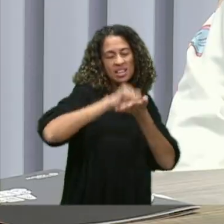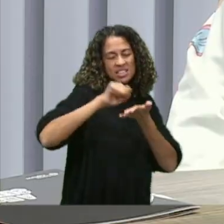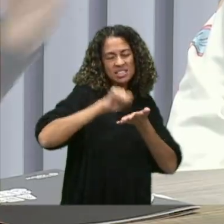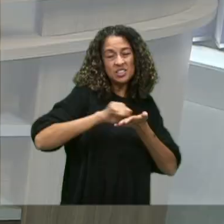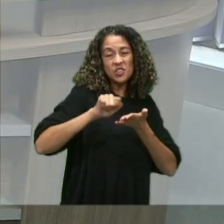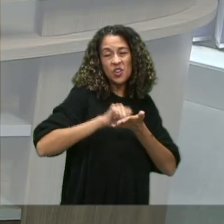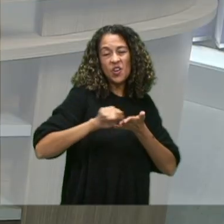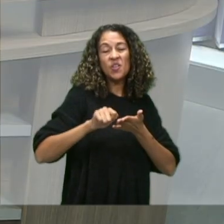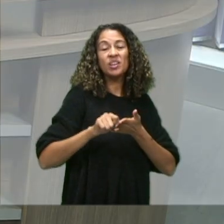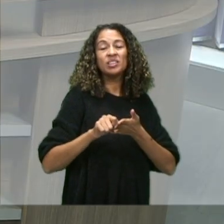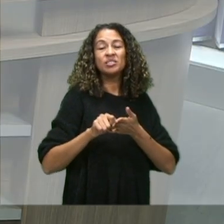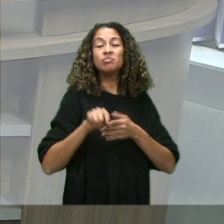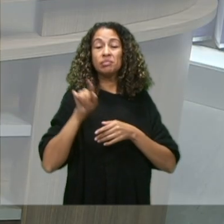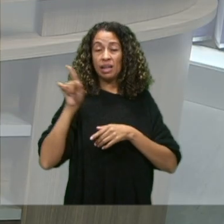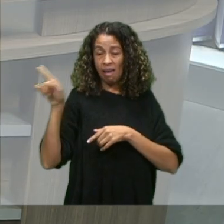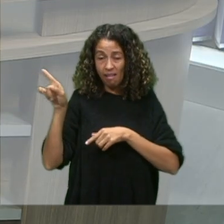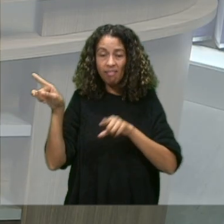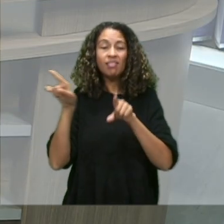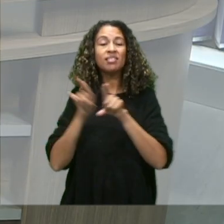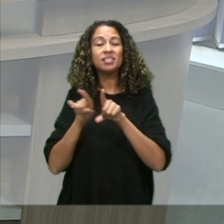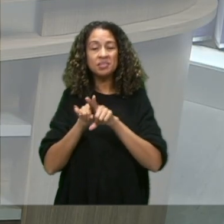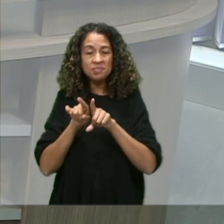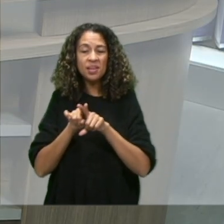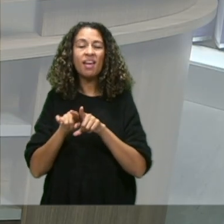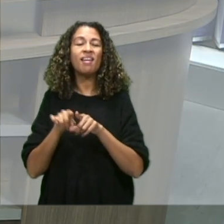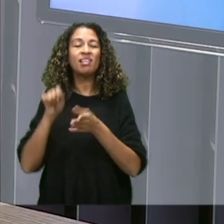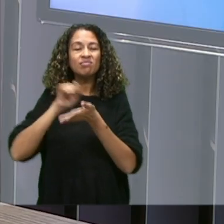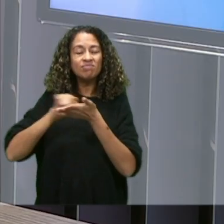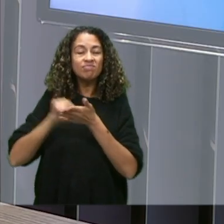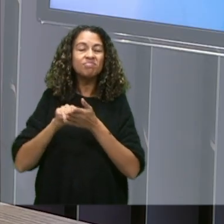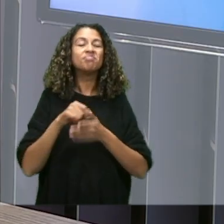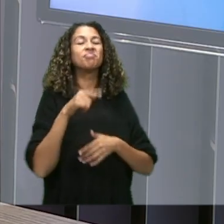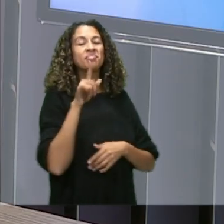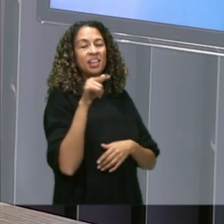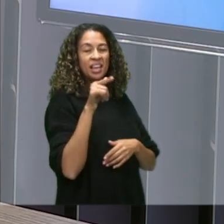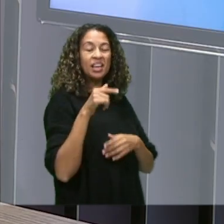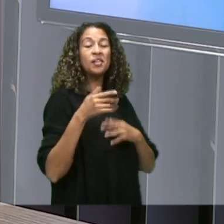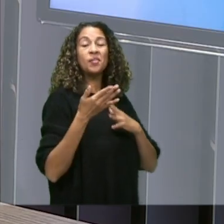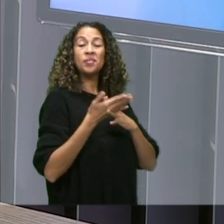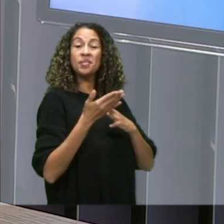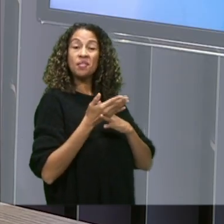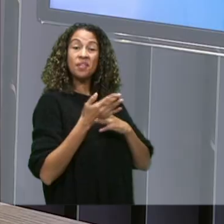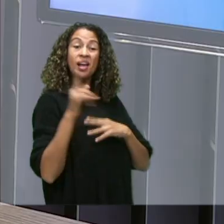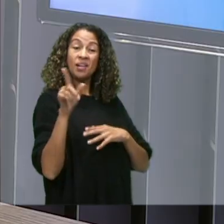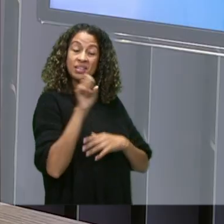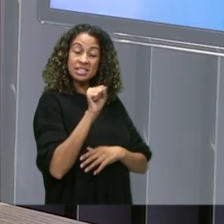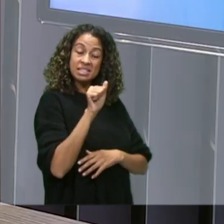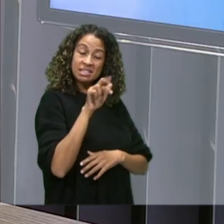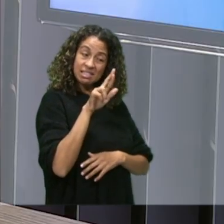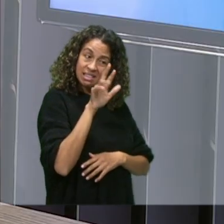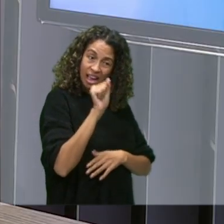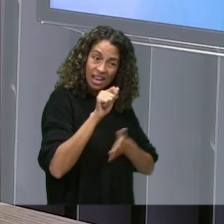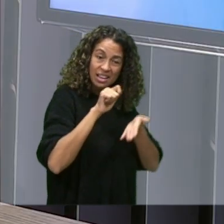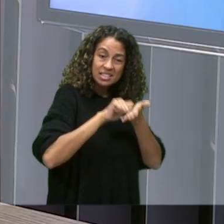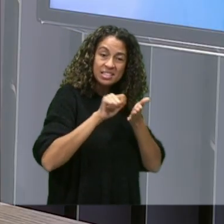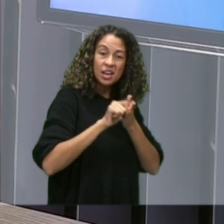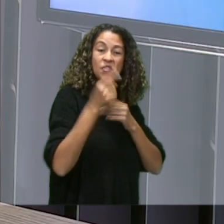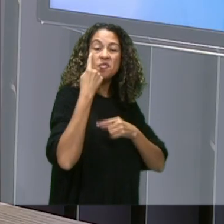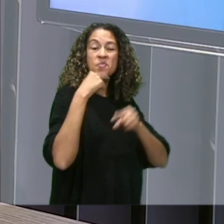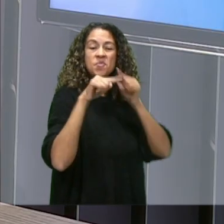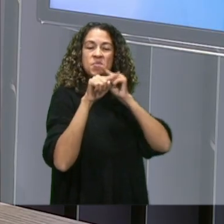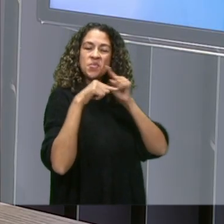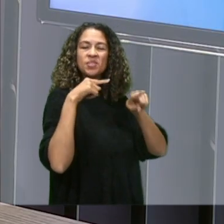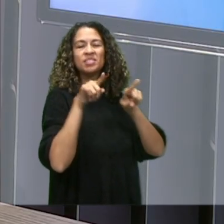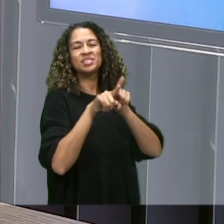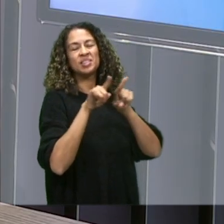compositora, também compositora aqui. Acabamos de descobrir aqui no intervalo que Sara também compõe músicas,